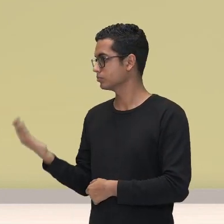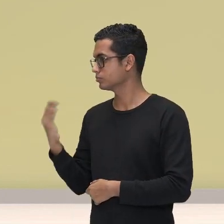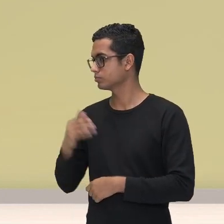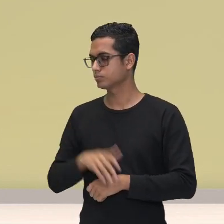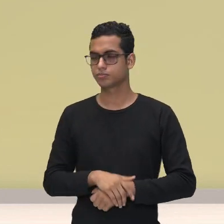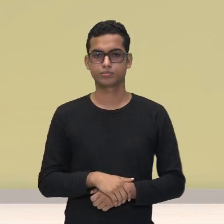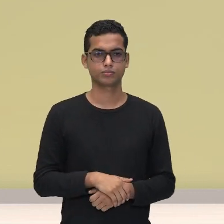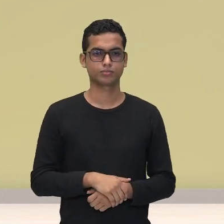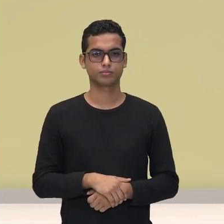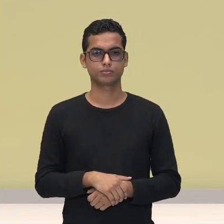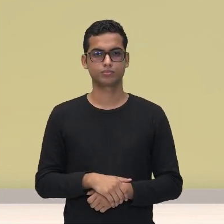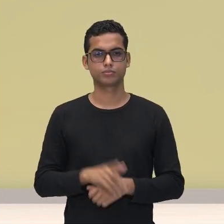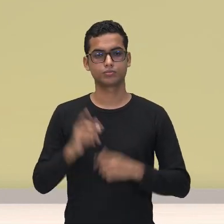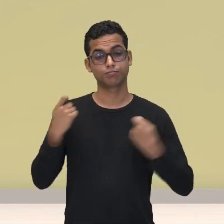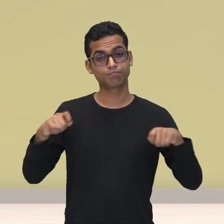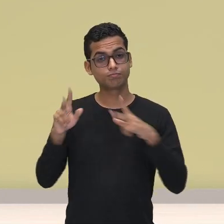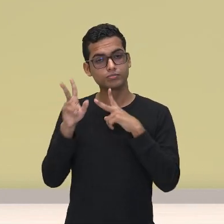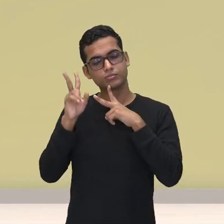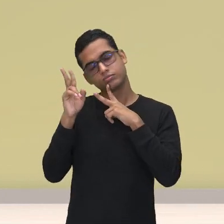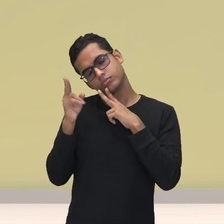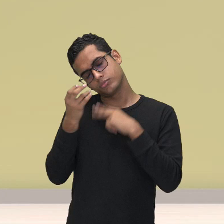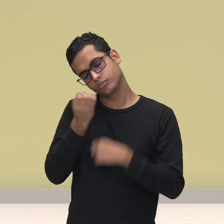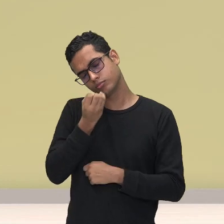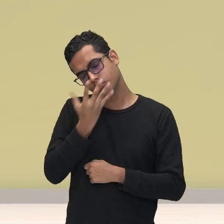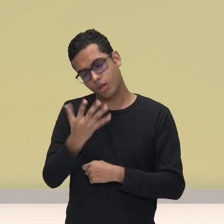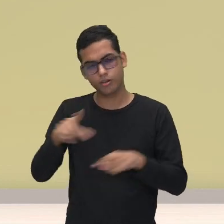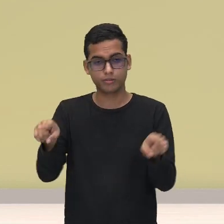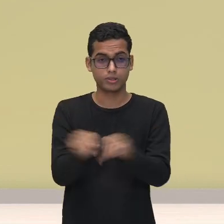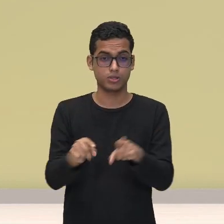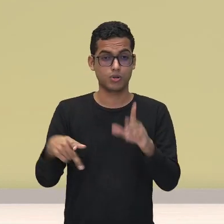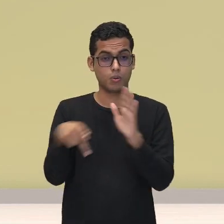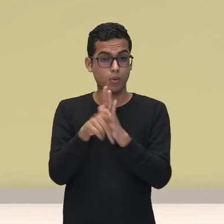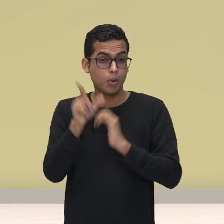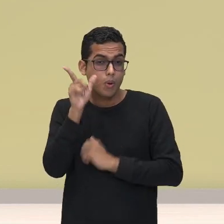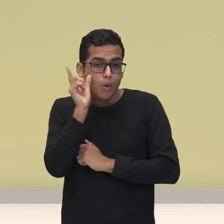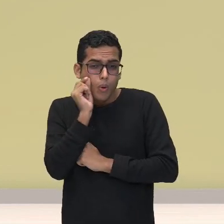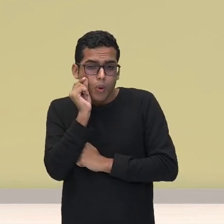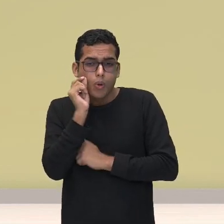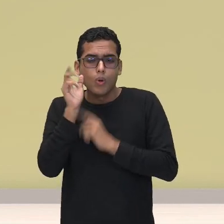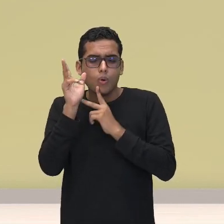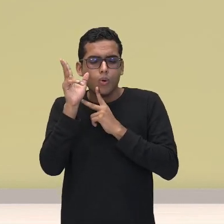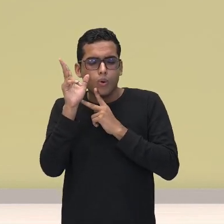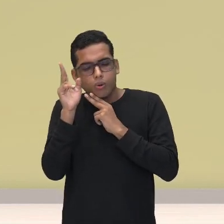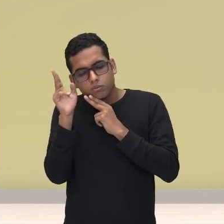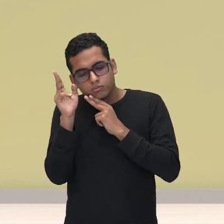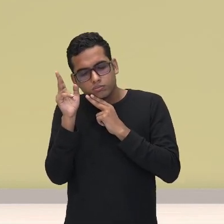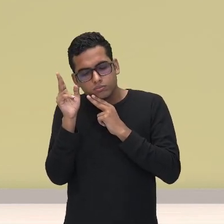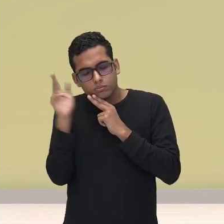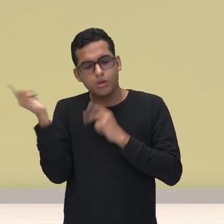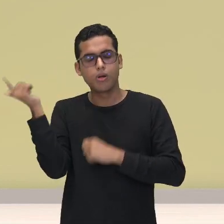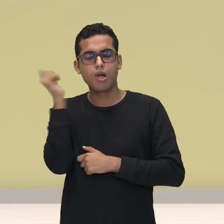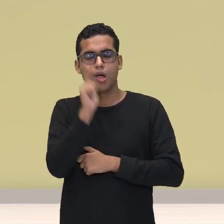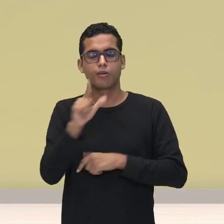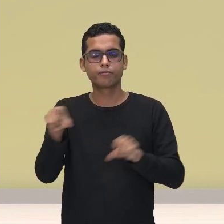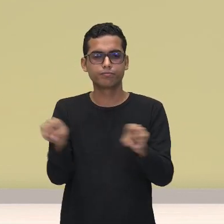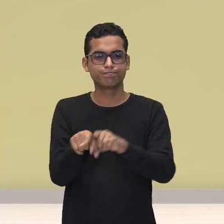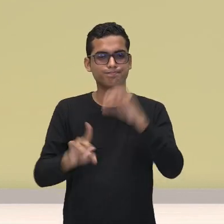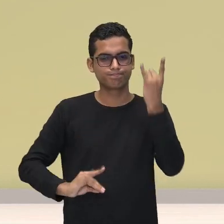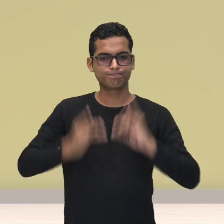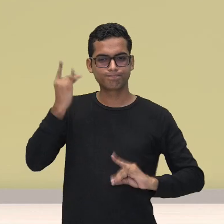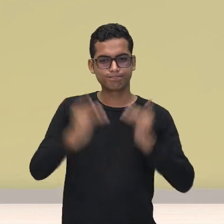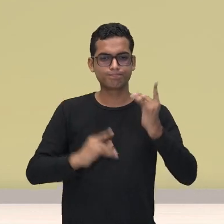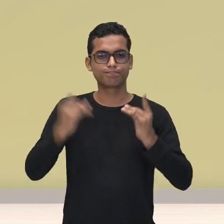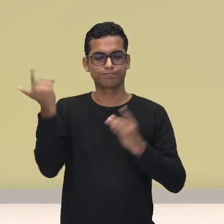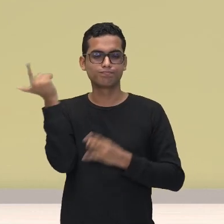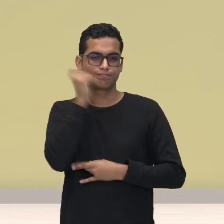fazer? Dormir bem. Né? O sono ele vai servir para justamente recuperar o nosso organismo das tarefas